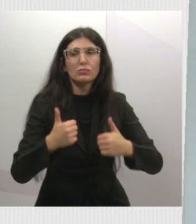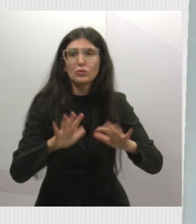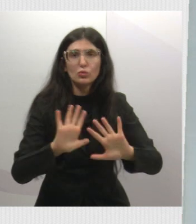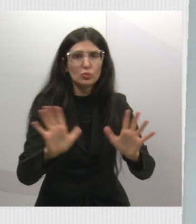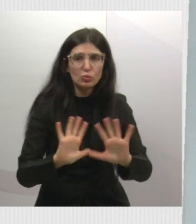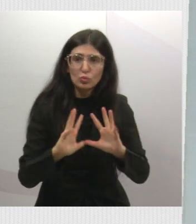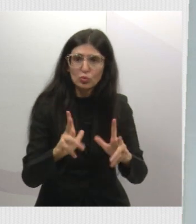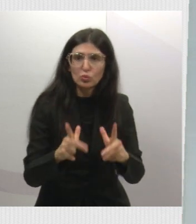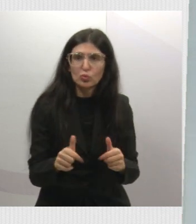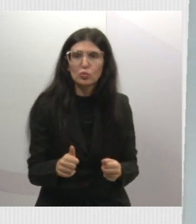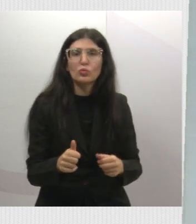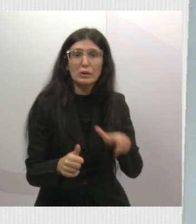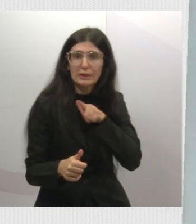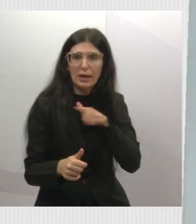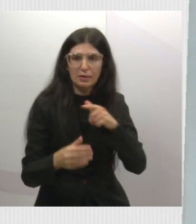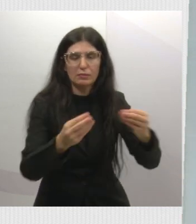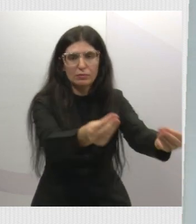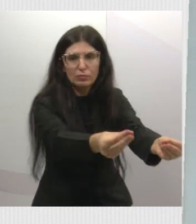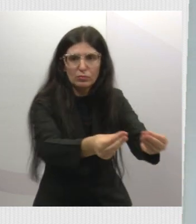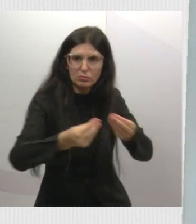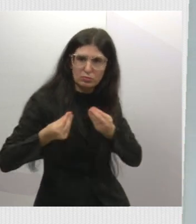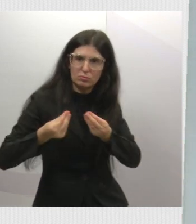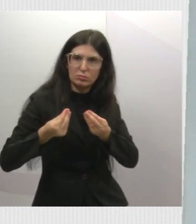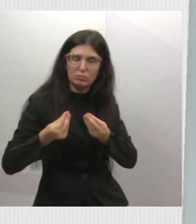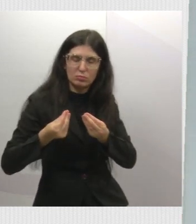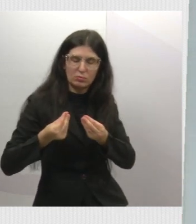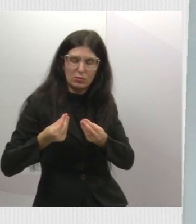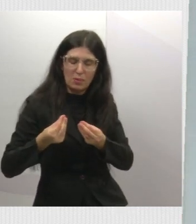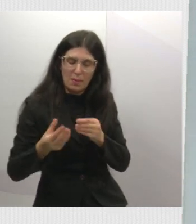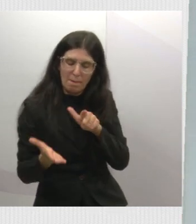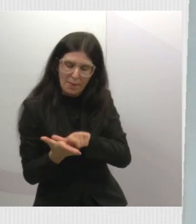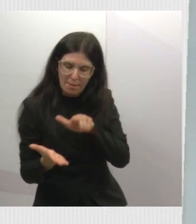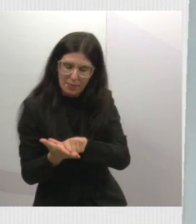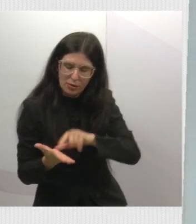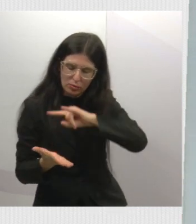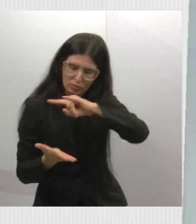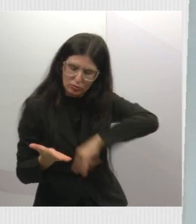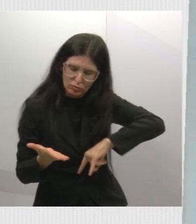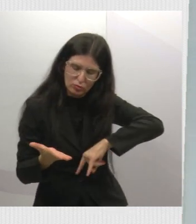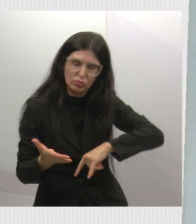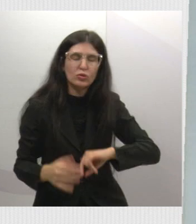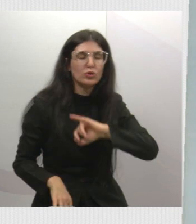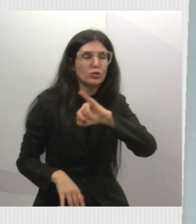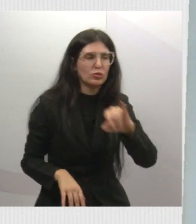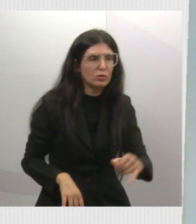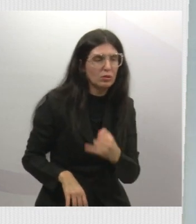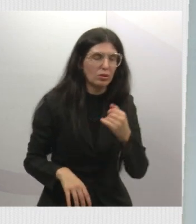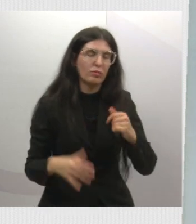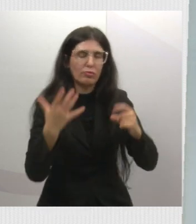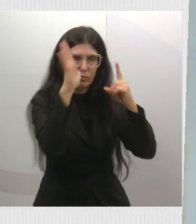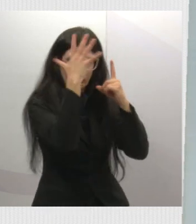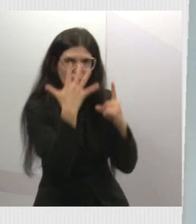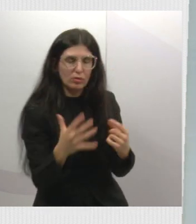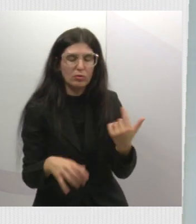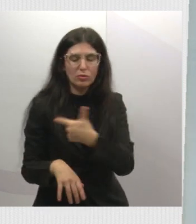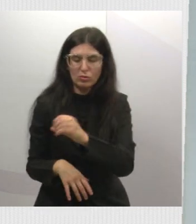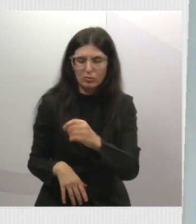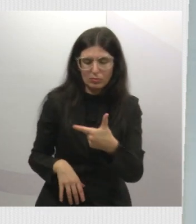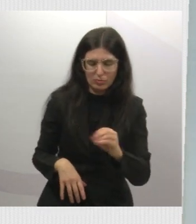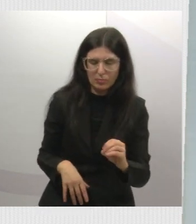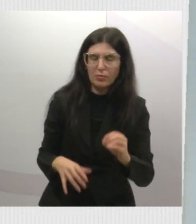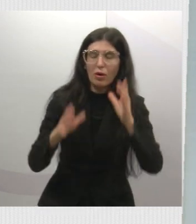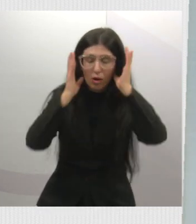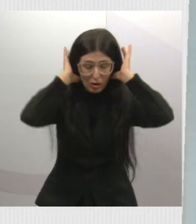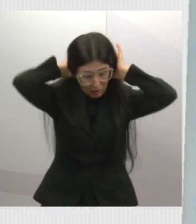estavam programados para janeiro ou fevereiro de 2020. Então, quando se fala em